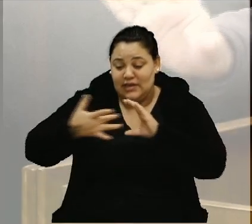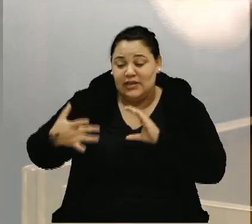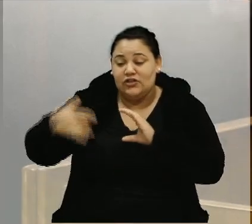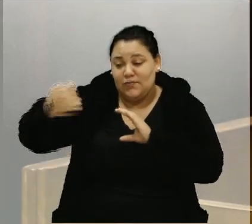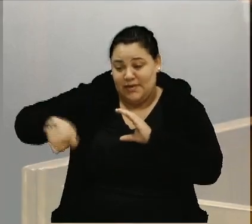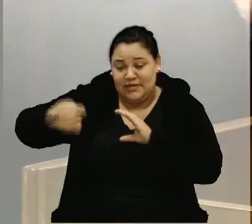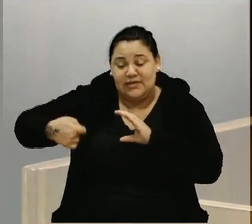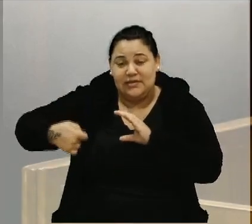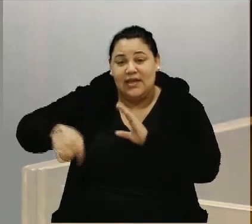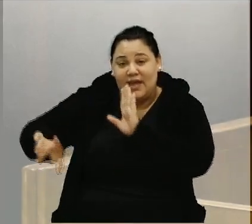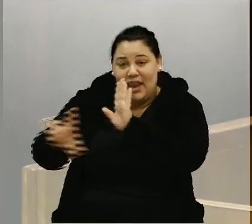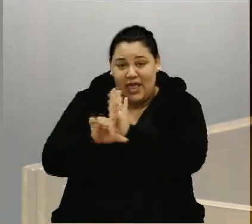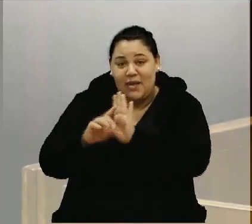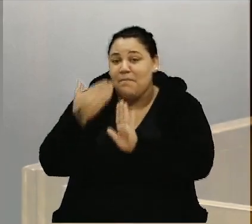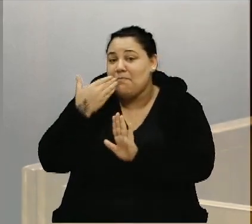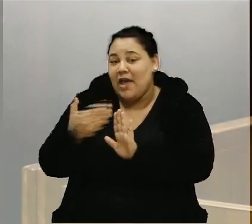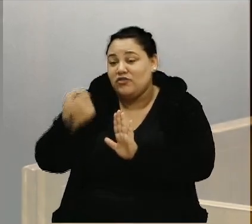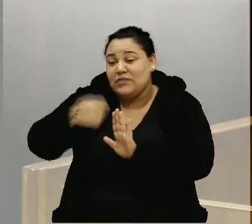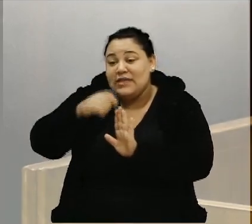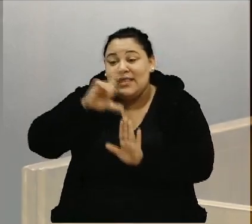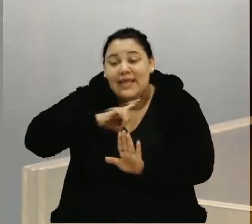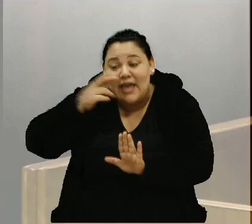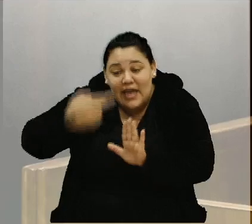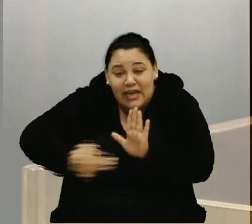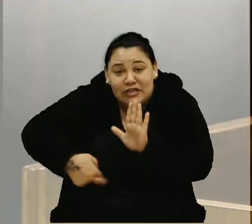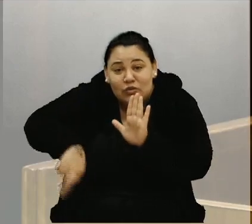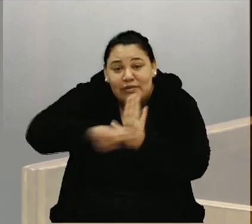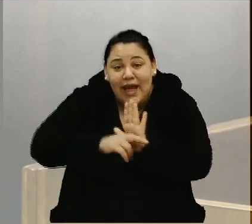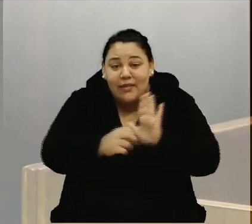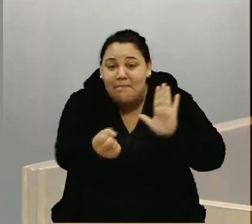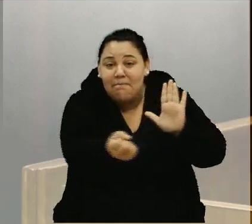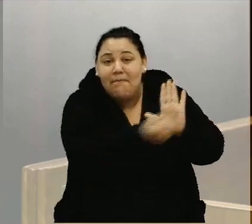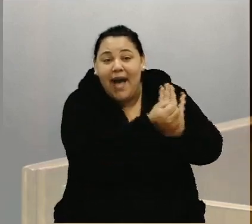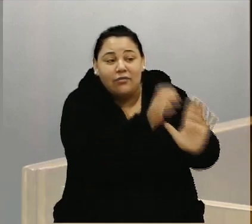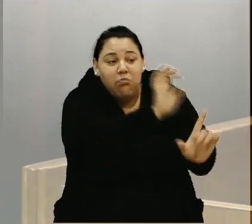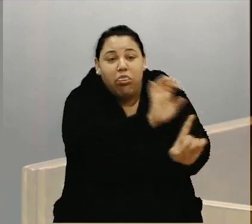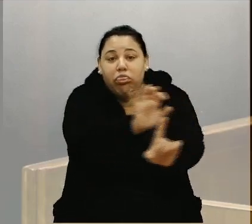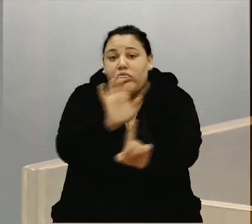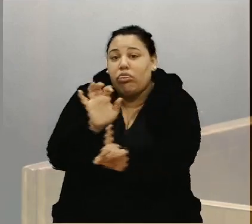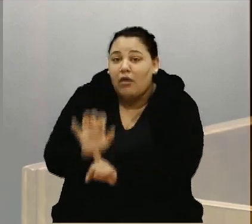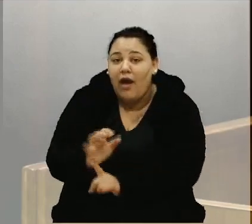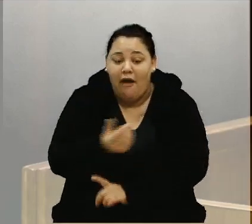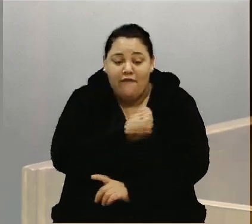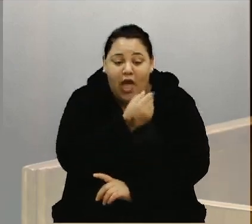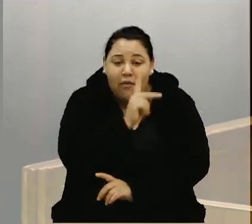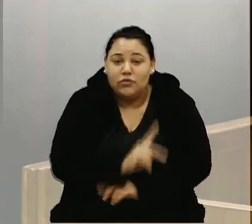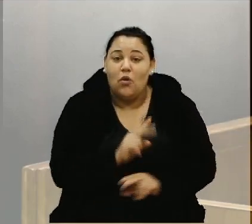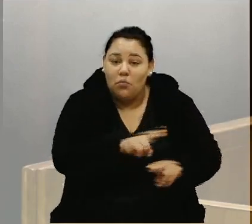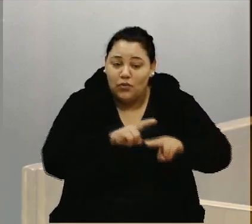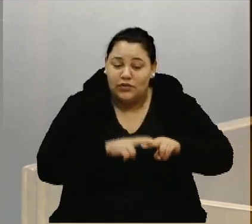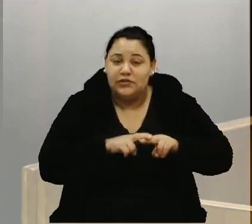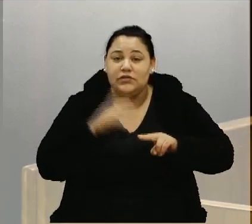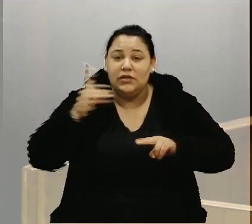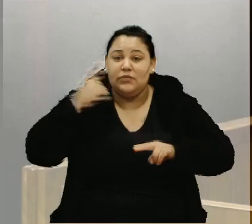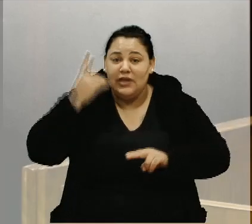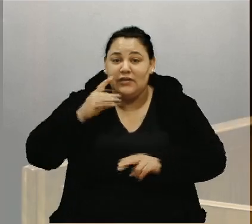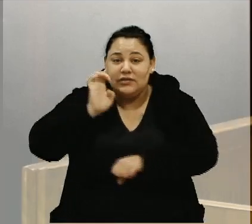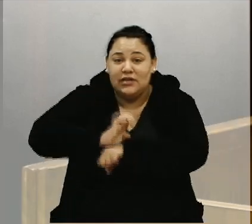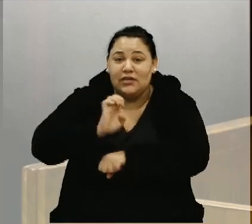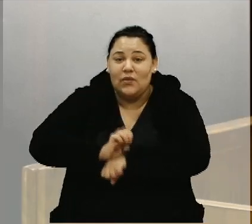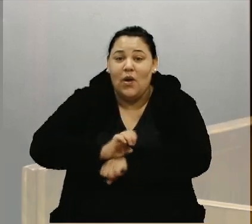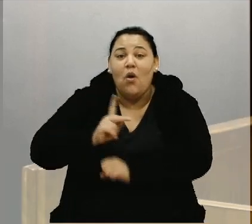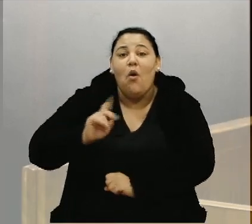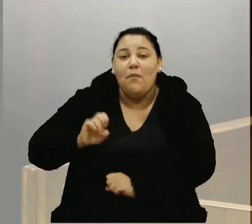lei impõe, precisa ter resultado na vida das pessoas. Por isso que o deputado estadual, ex-prefeito Pepe, é tão